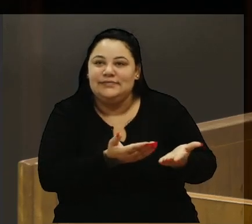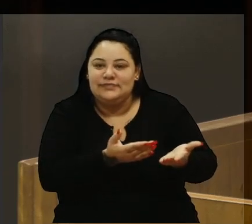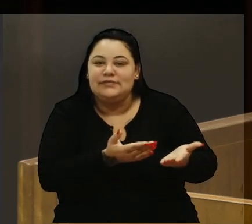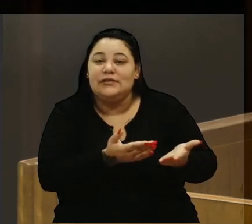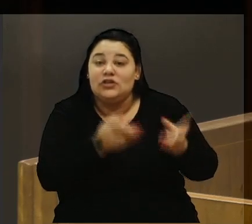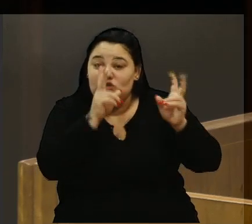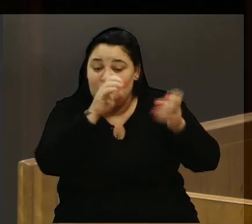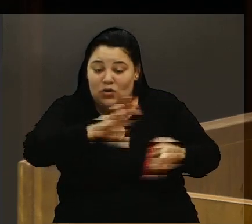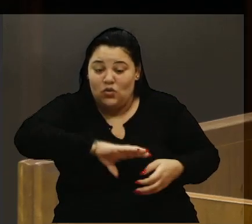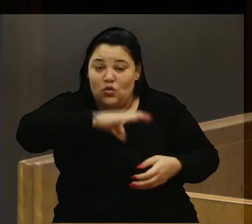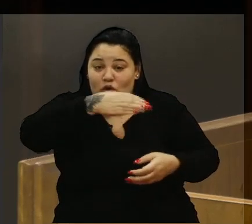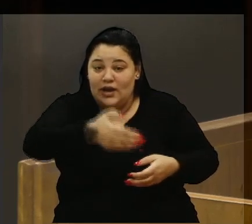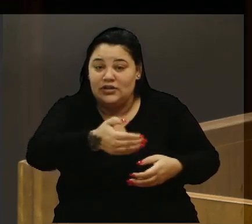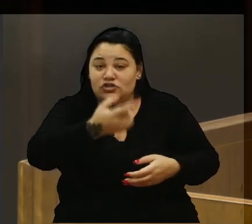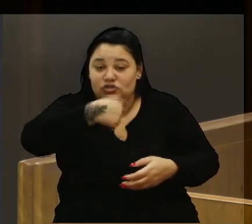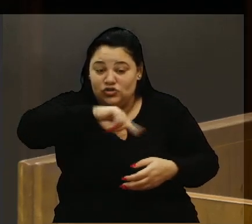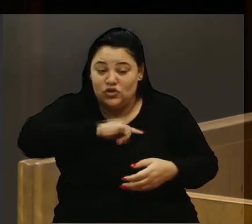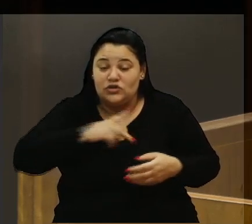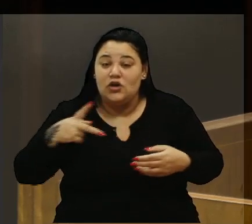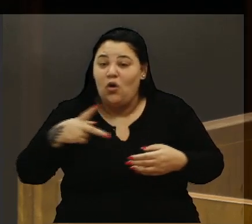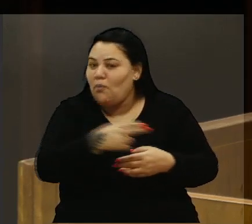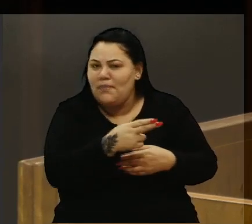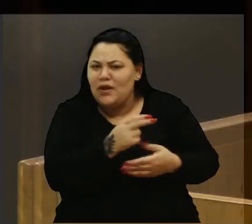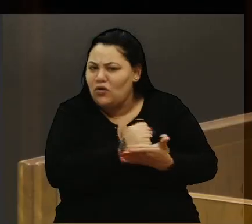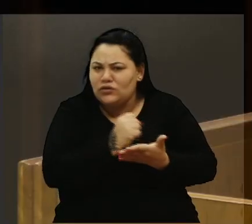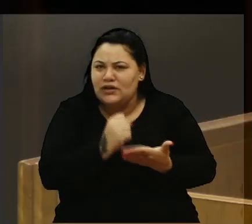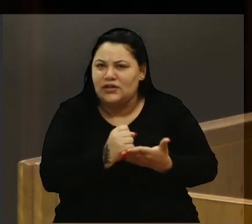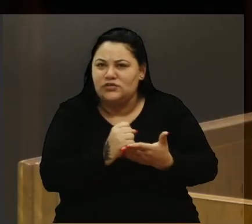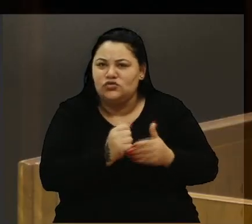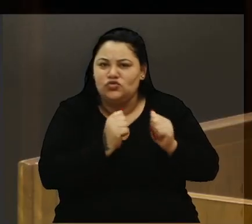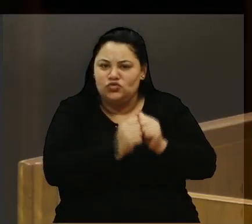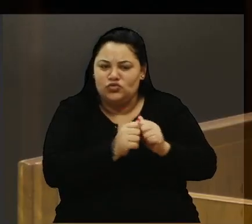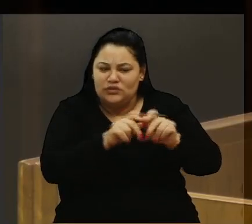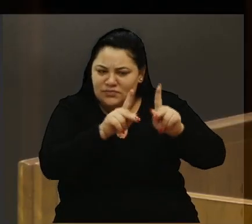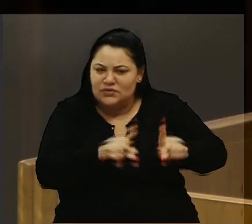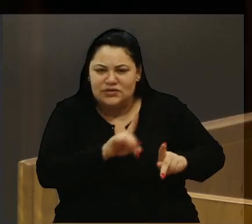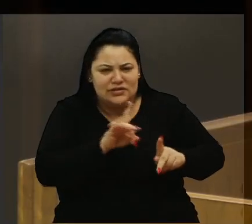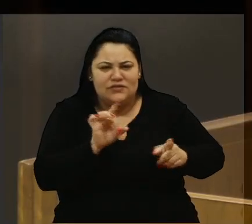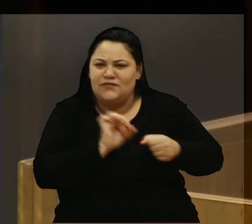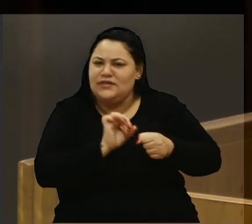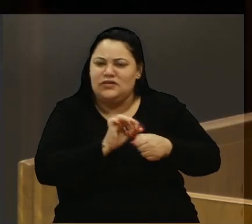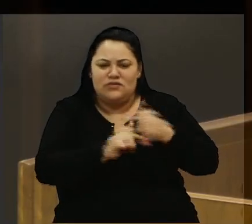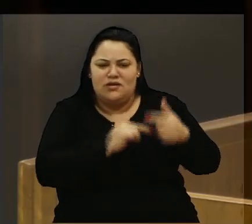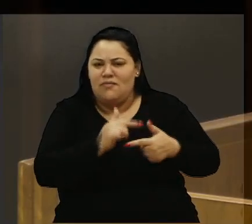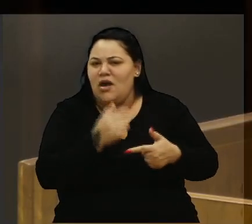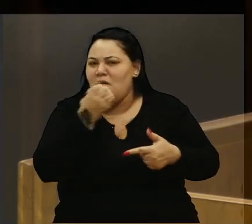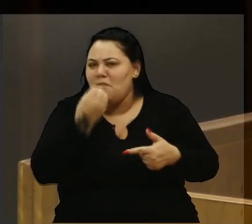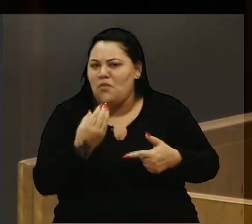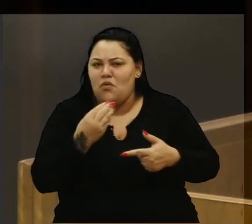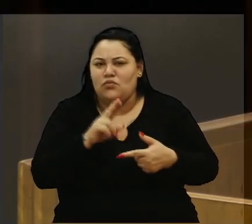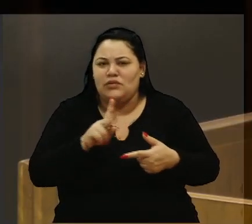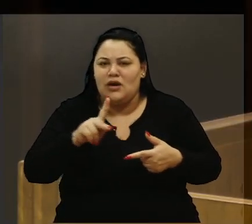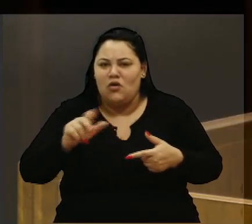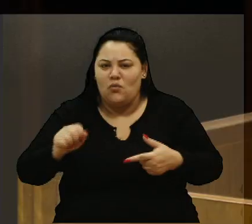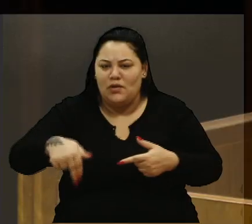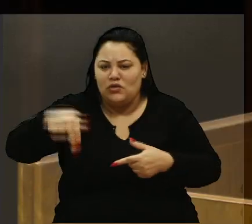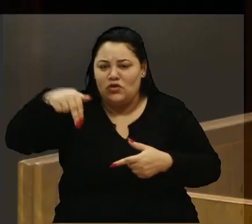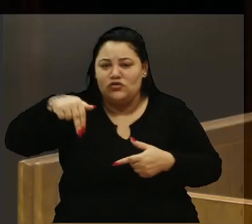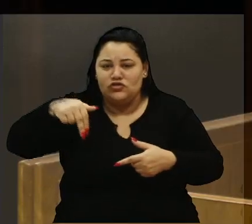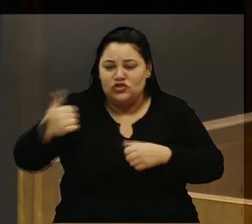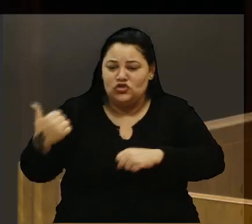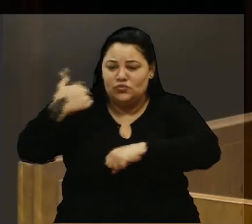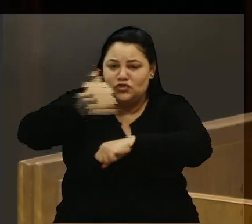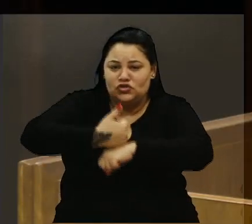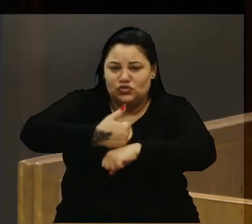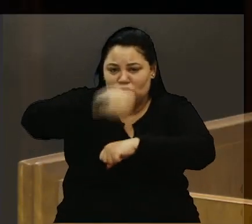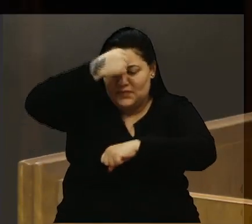momento, romper com aquele bando de picareta que prestava serviço na UPA Zona Norte e colocar a Universidade de Caxias do Sul. E, para